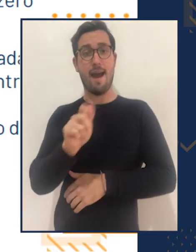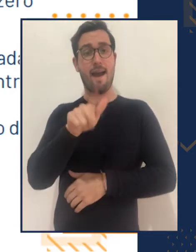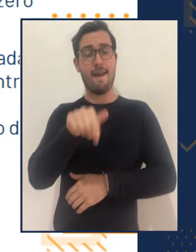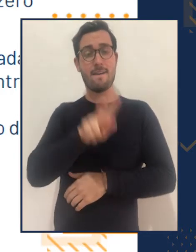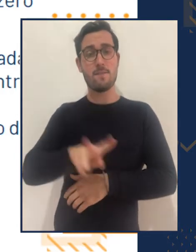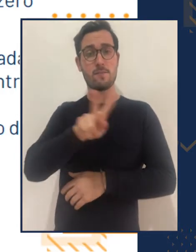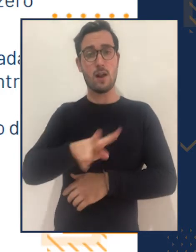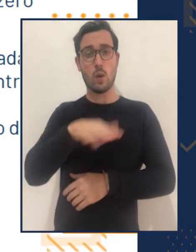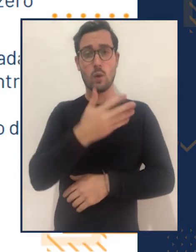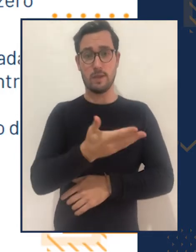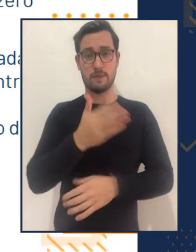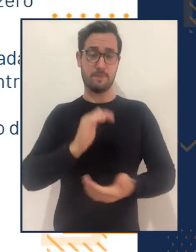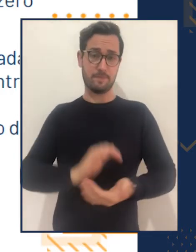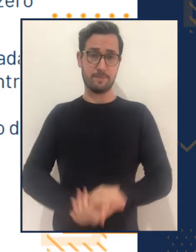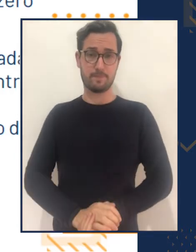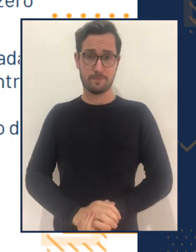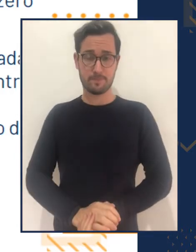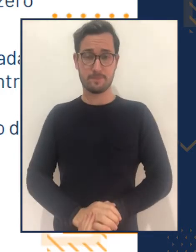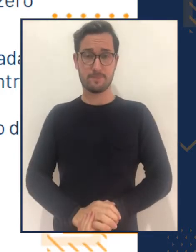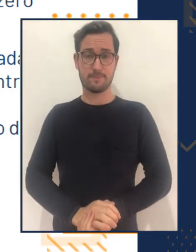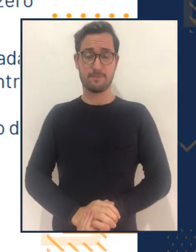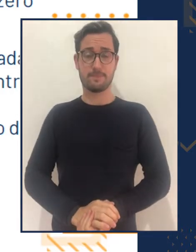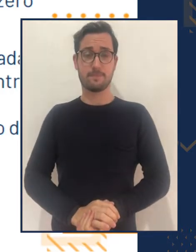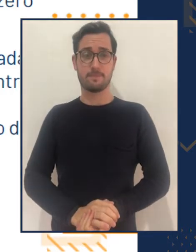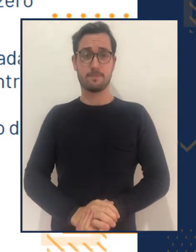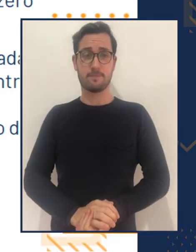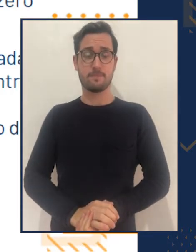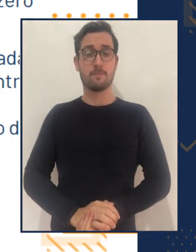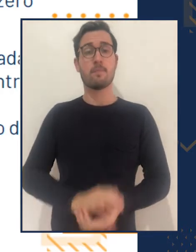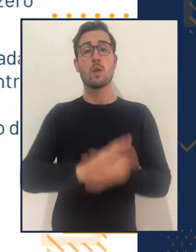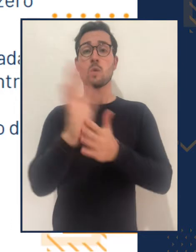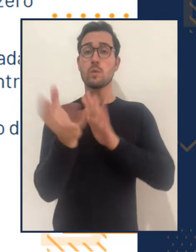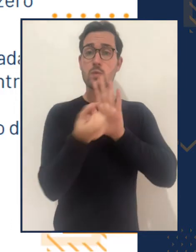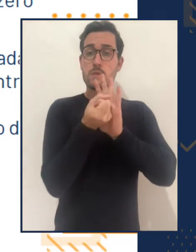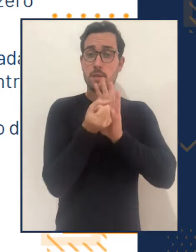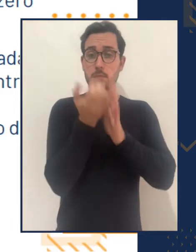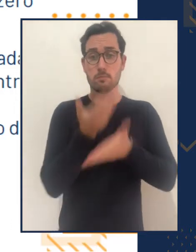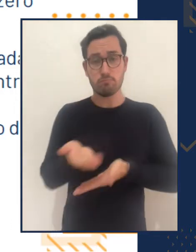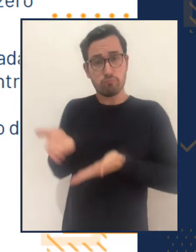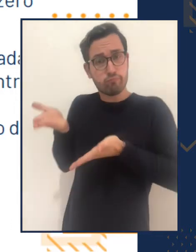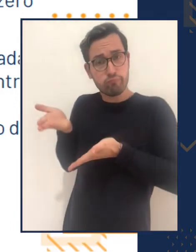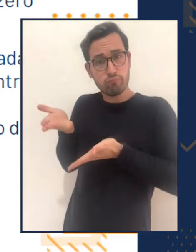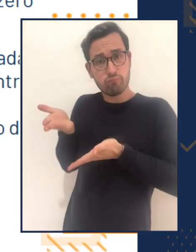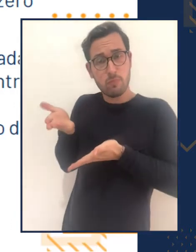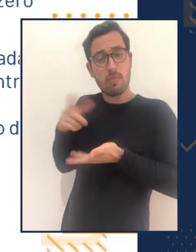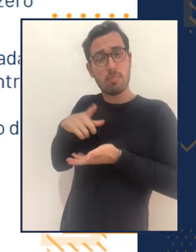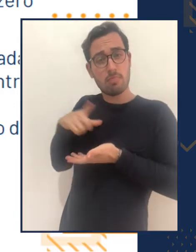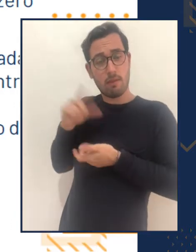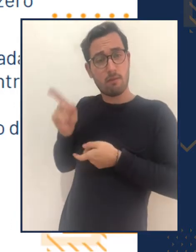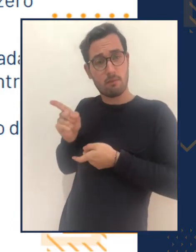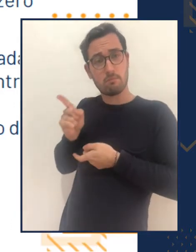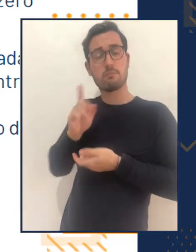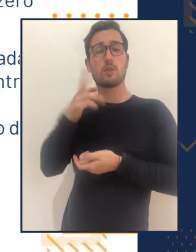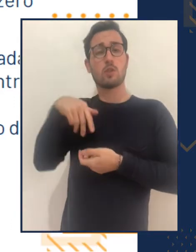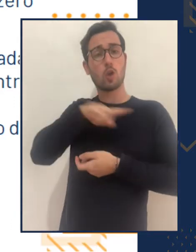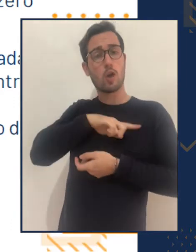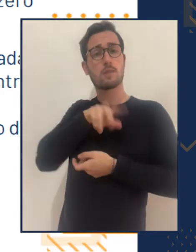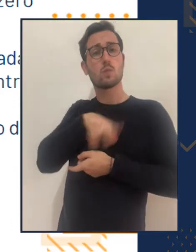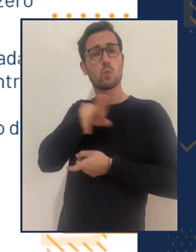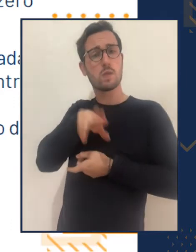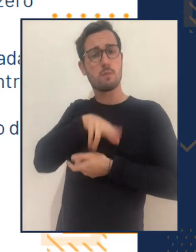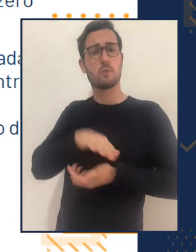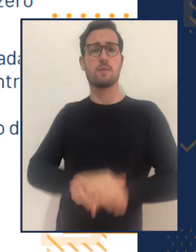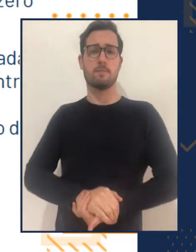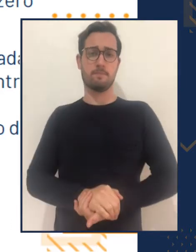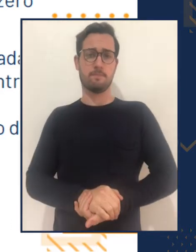ser o próprio valor, né, do potencial que está querendo ser avaliado. A simbologia, então, a gente tem ali embaixo as duas simbologias